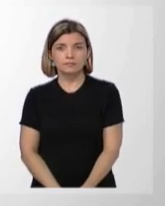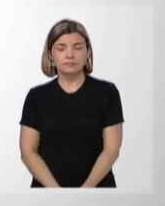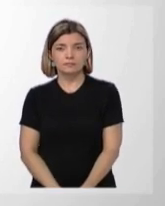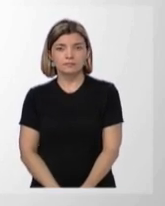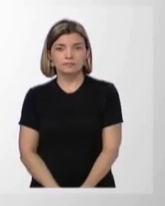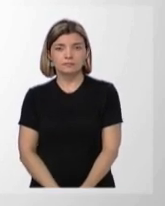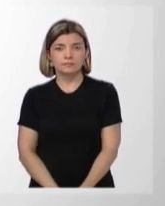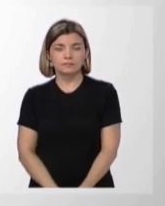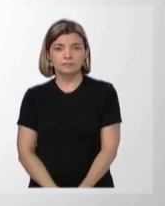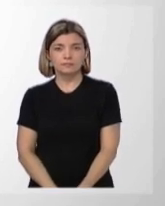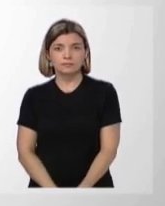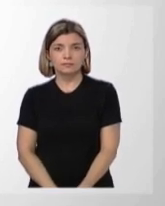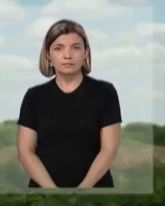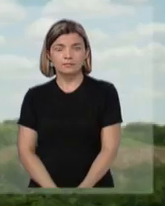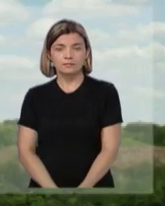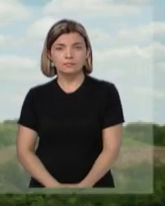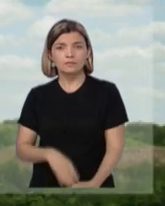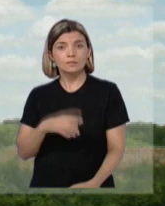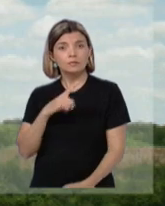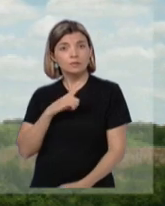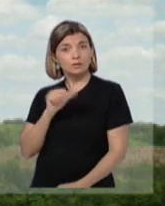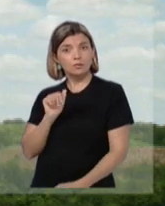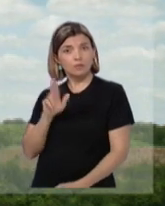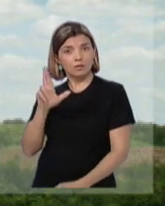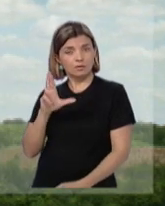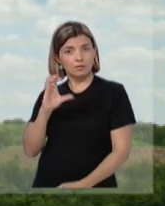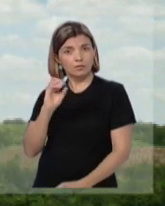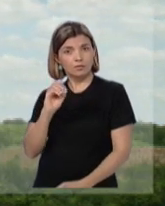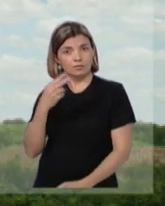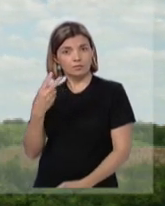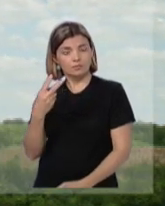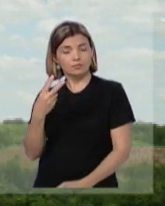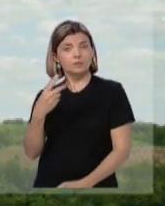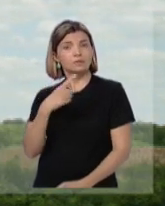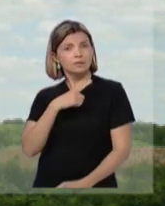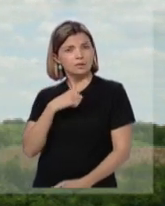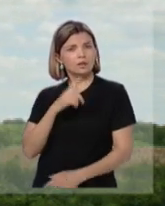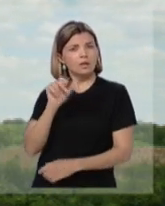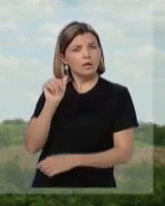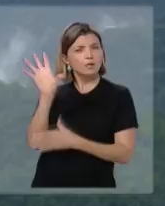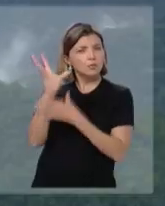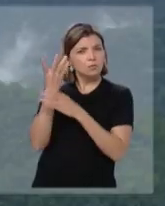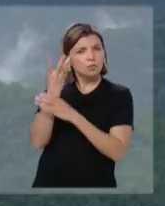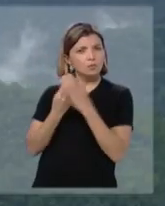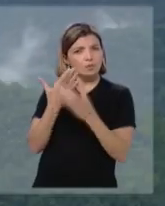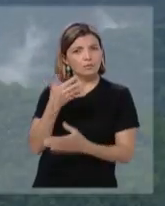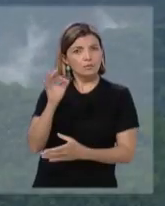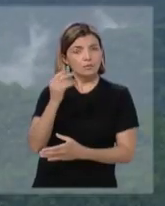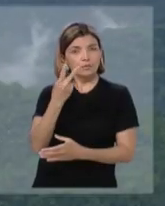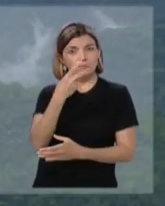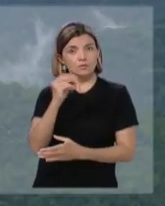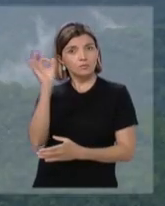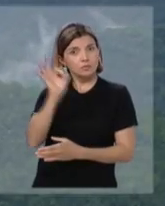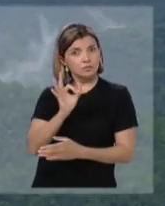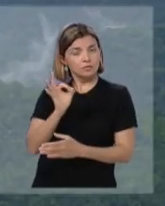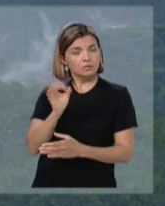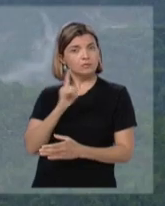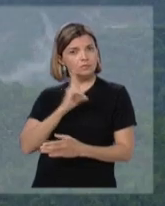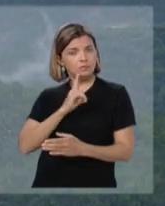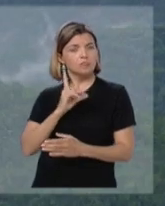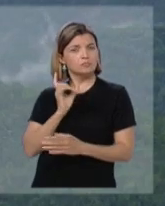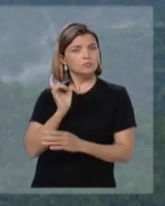O oxigênio é um gás muito abundante no ar, constituindo 20% da